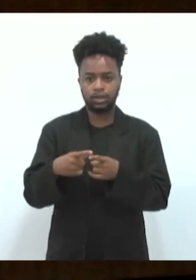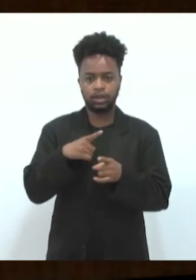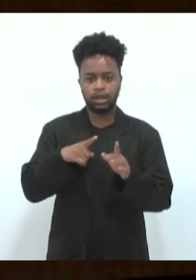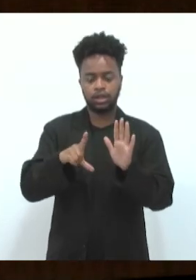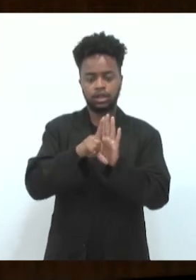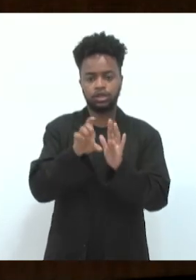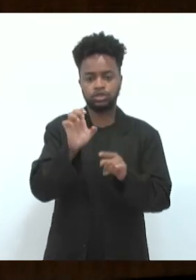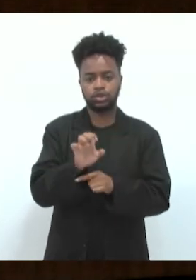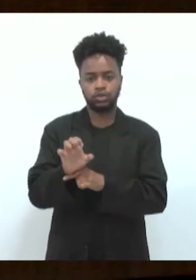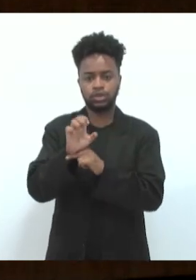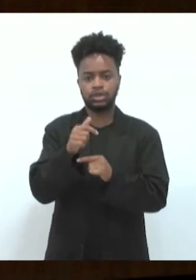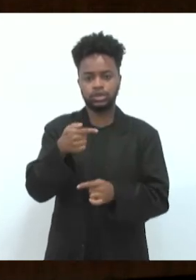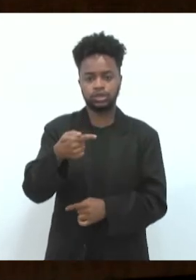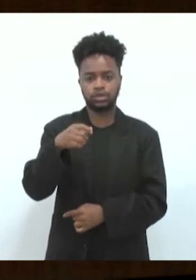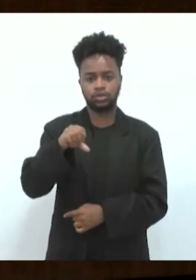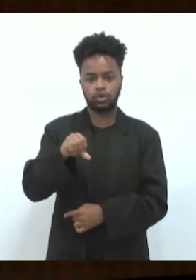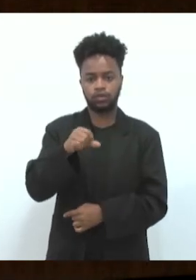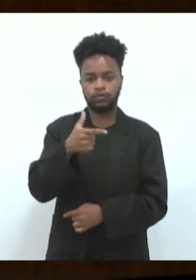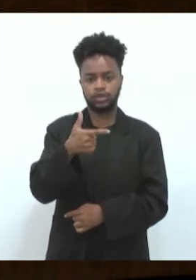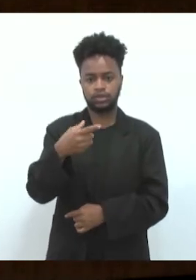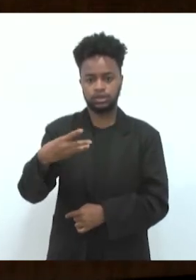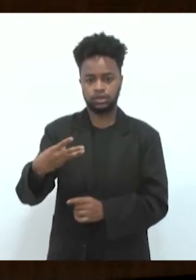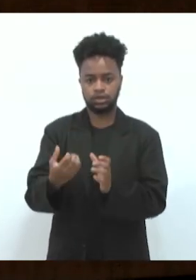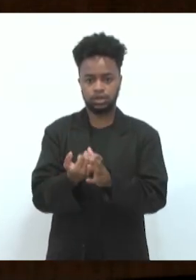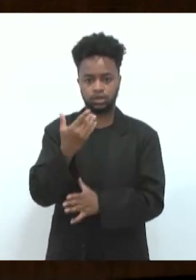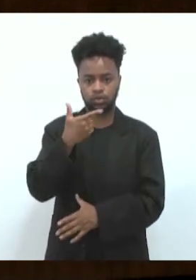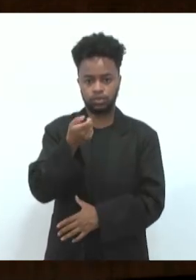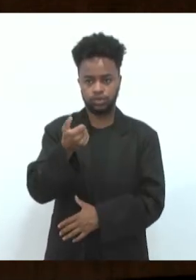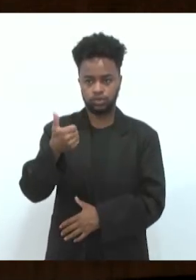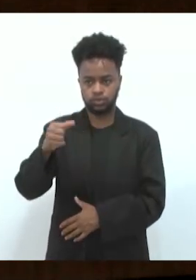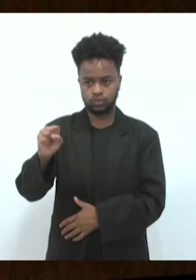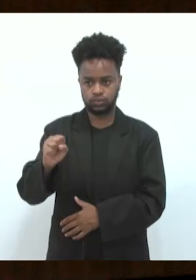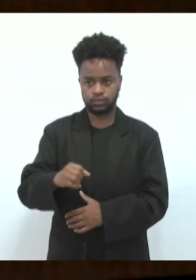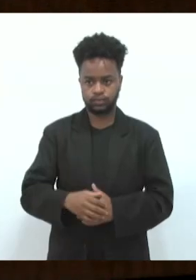Estadual 7.923 de 2018.